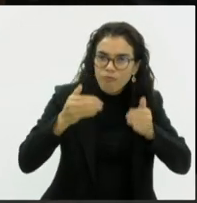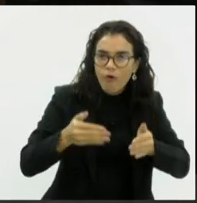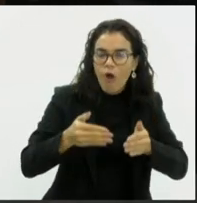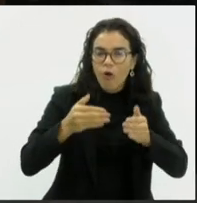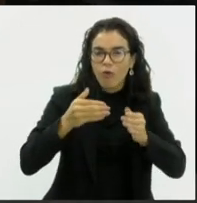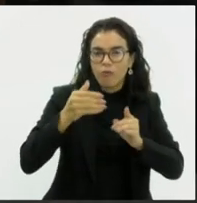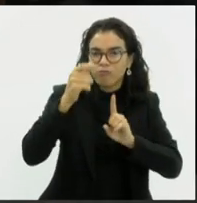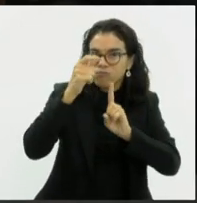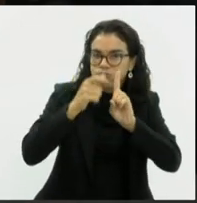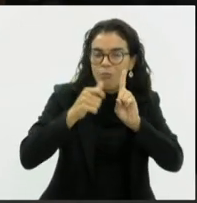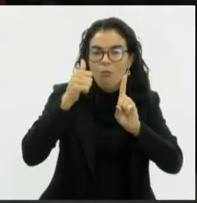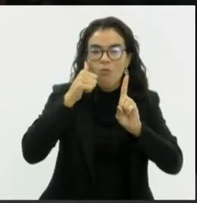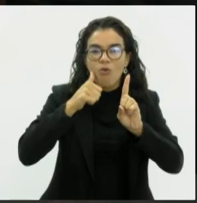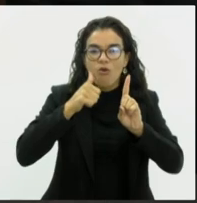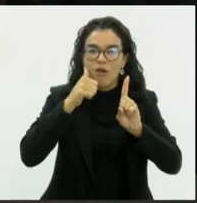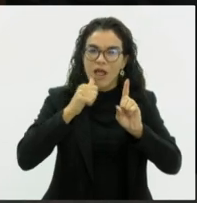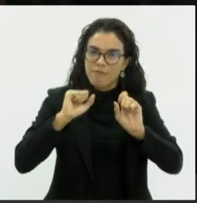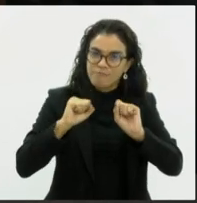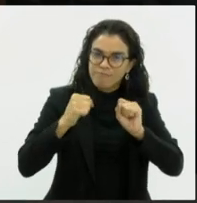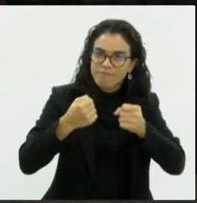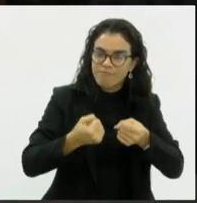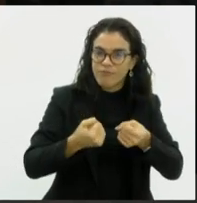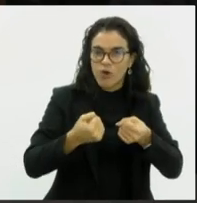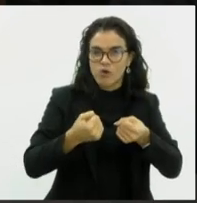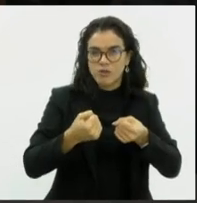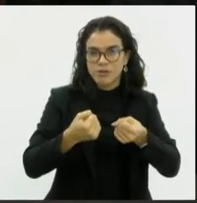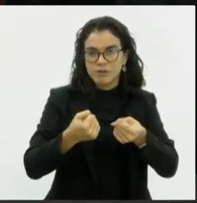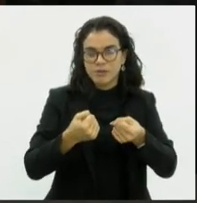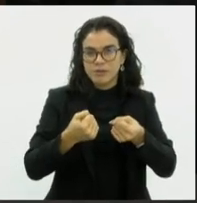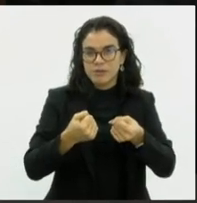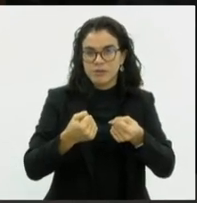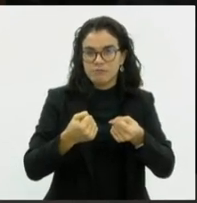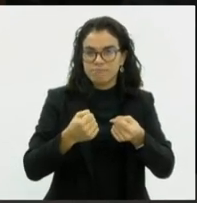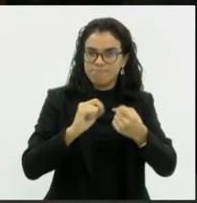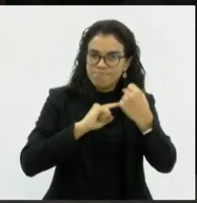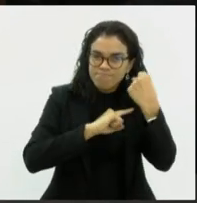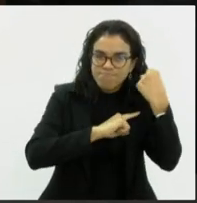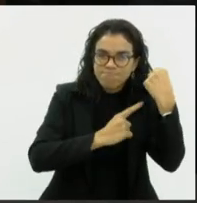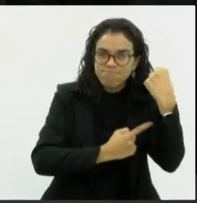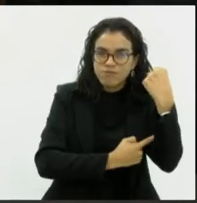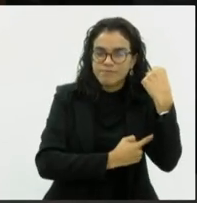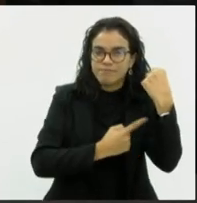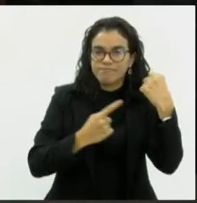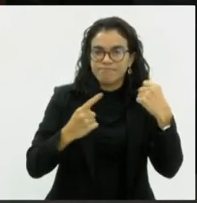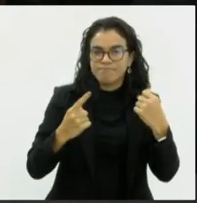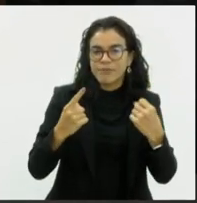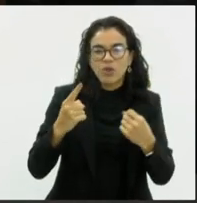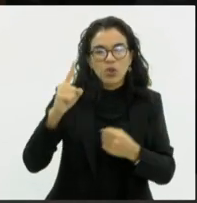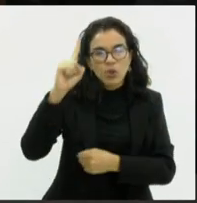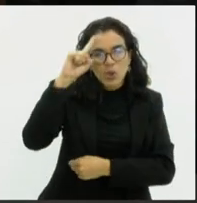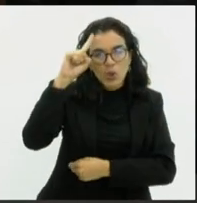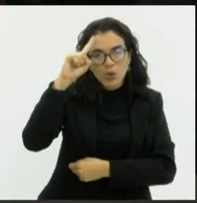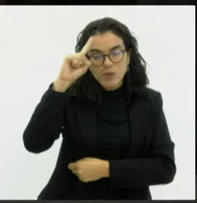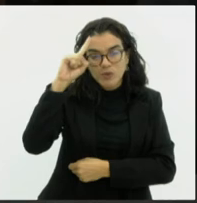mas força e determinação da mulher brilha todos os dias.